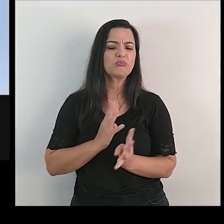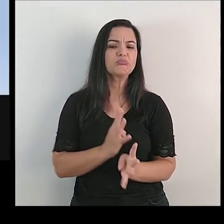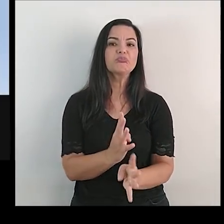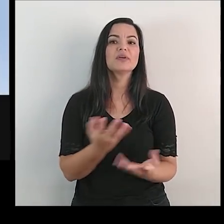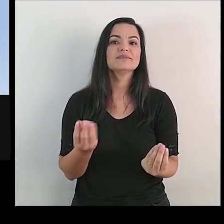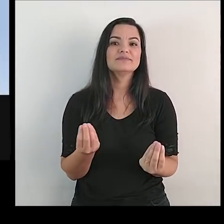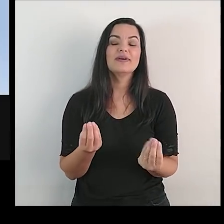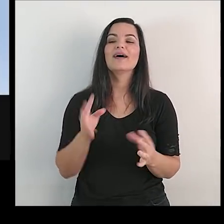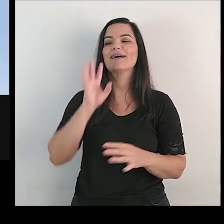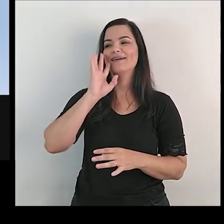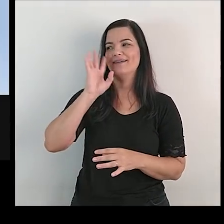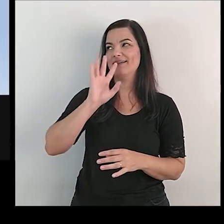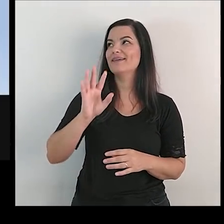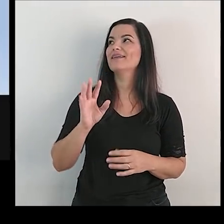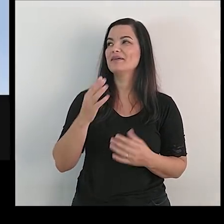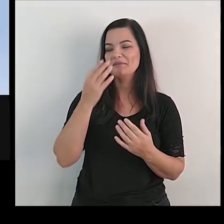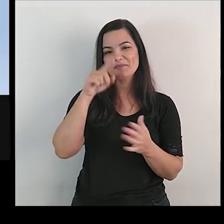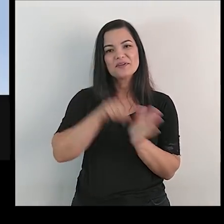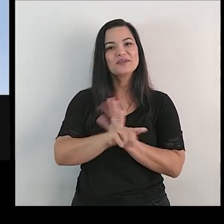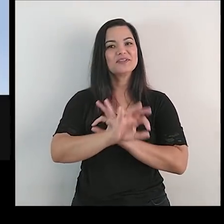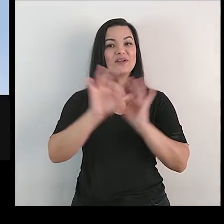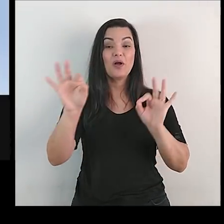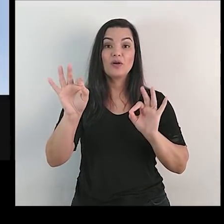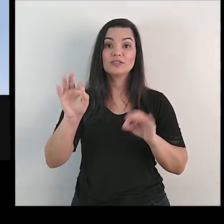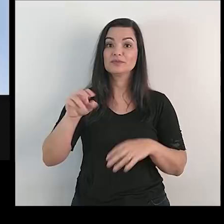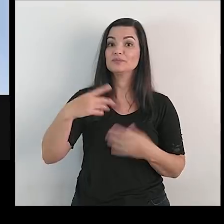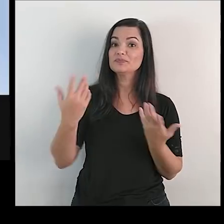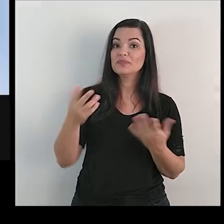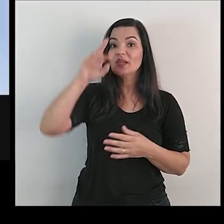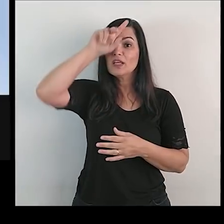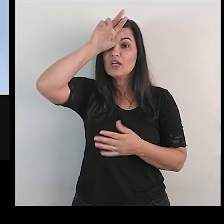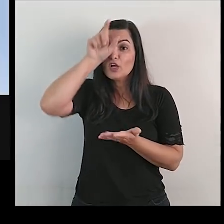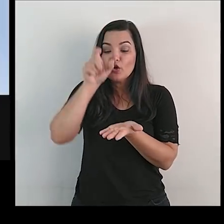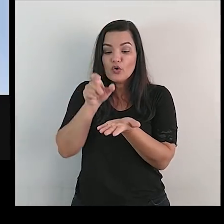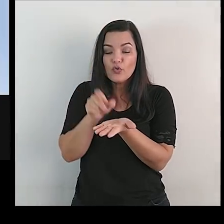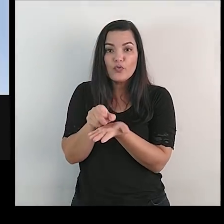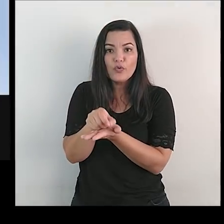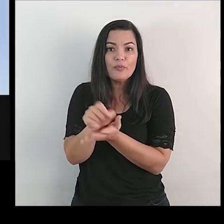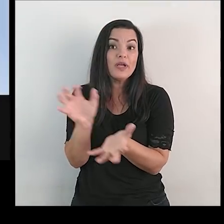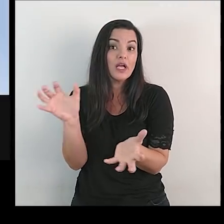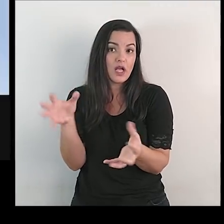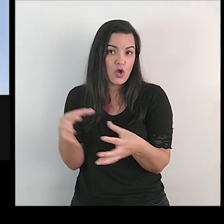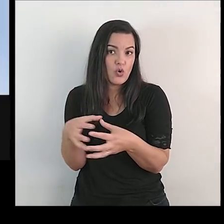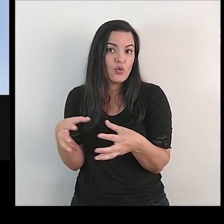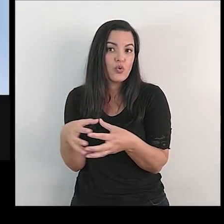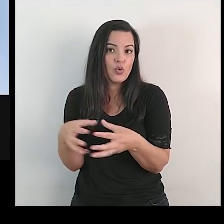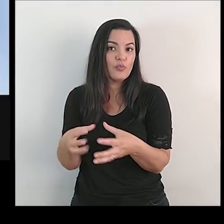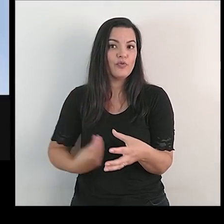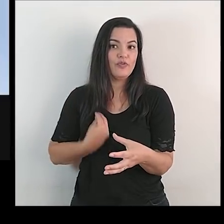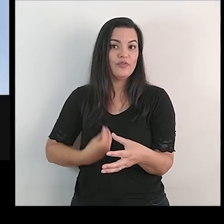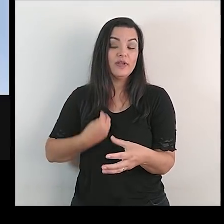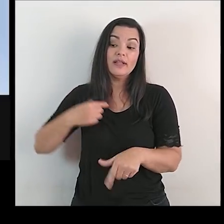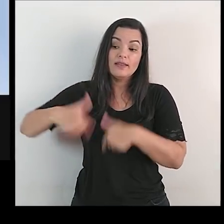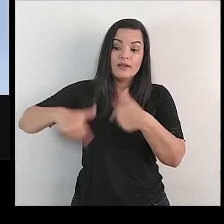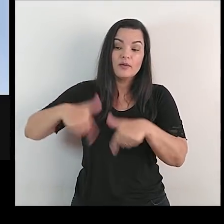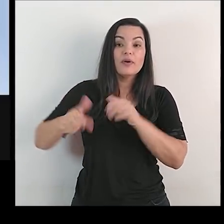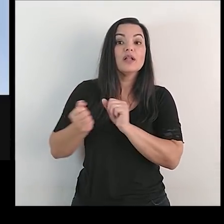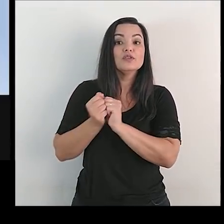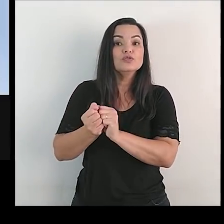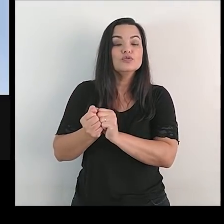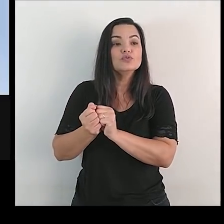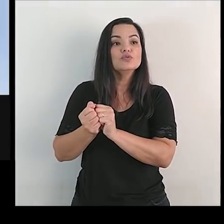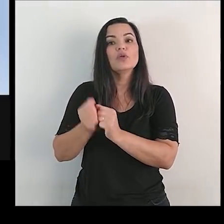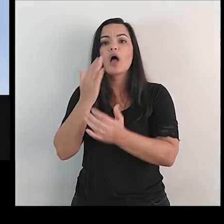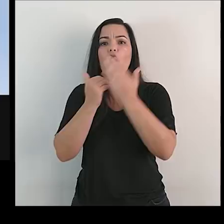excelente pergunta. Então, olha só, as formigas, como elas vivem em colônias, em sociedades, elas trabalham juntas